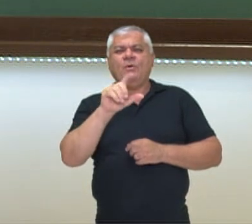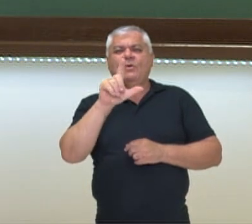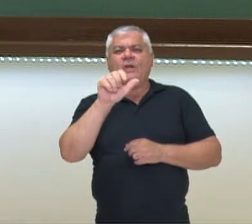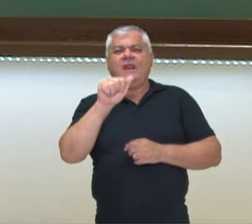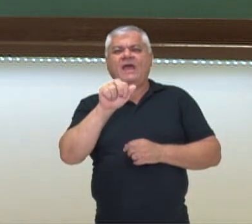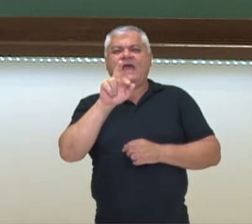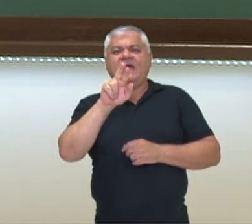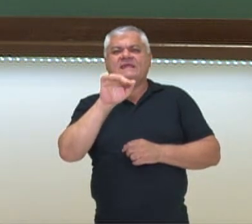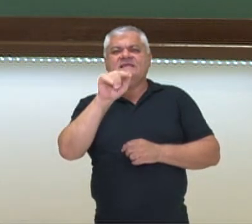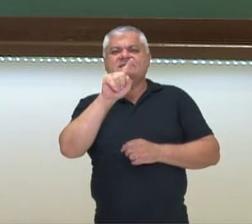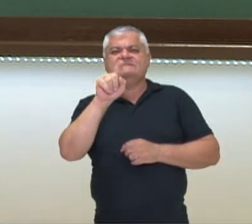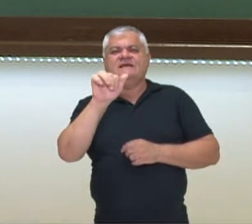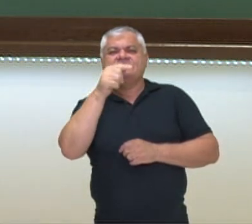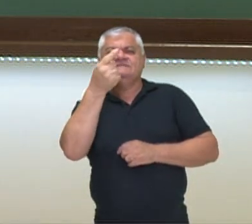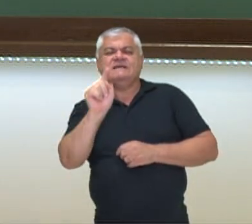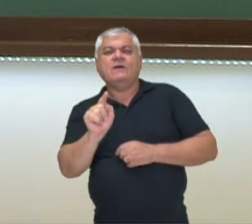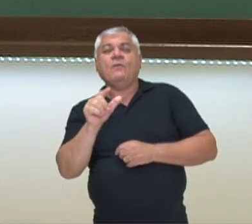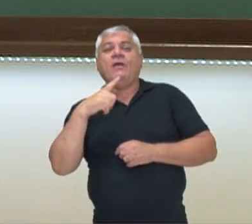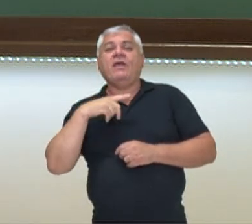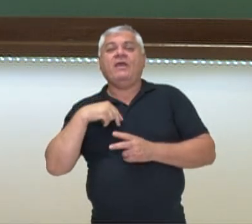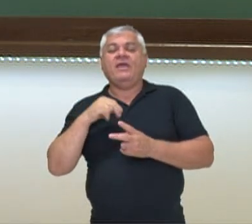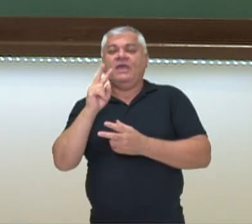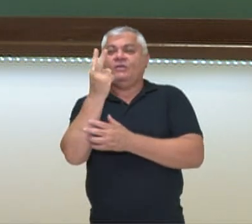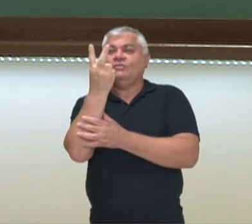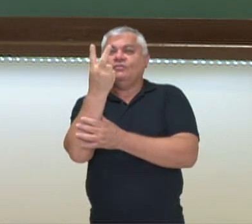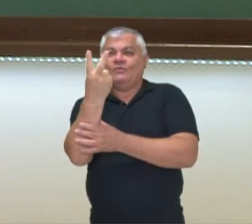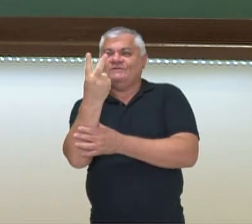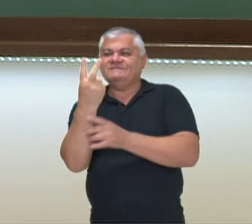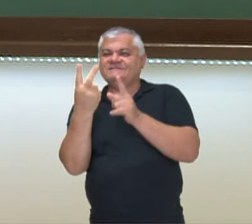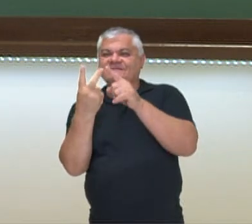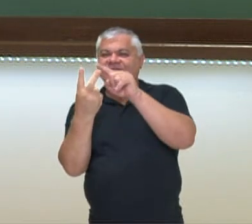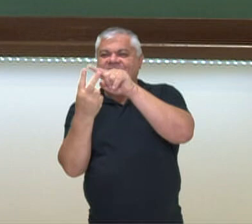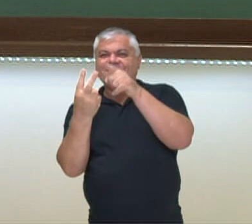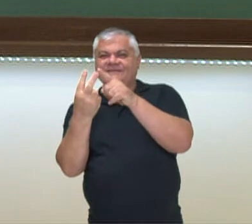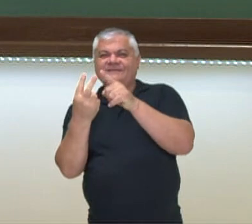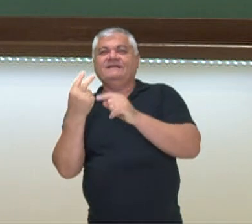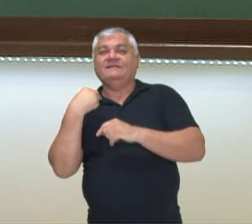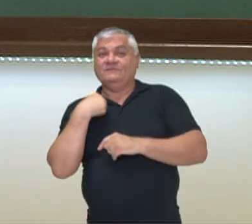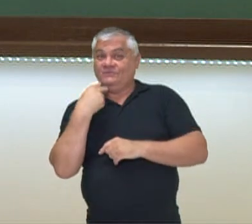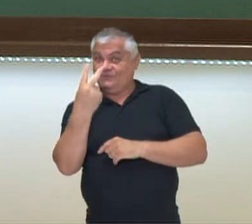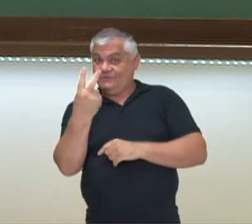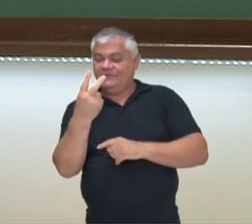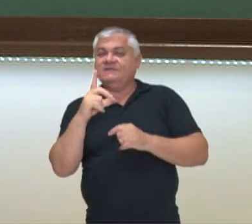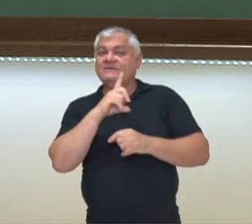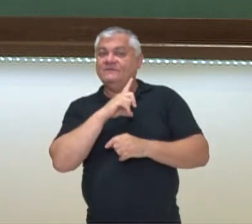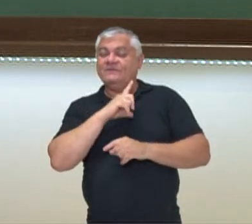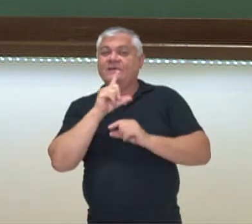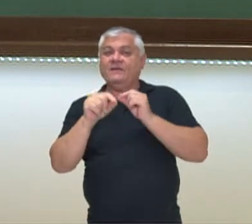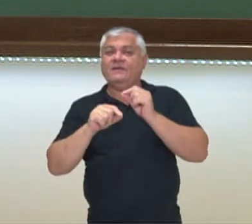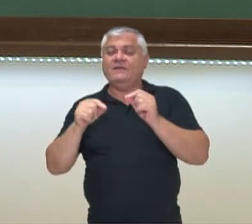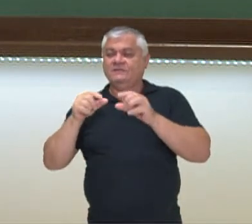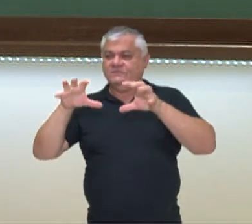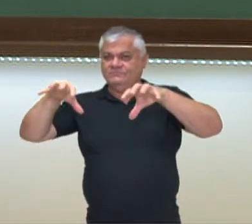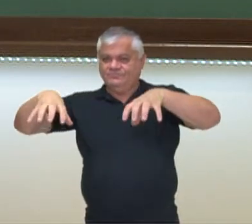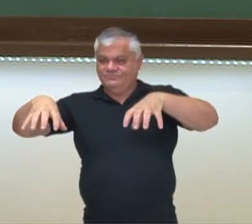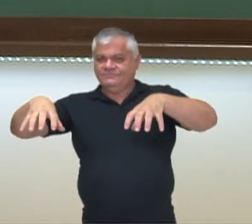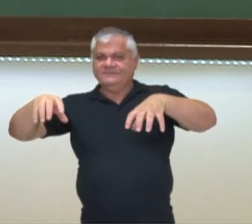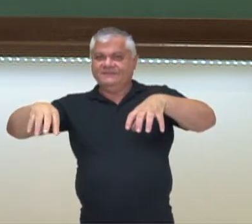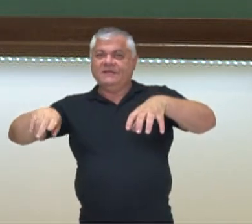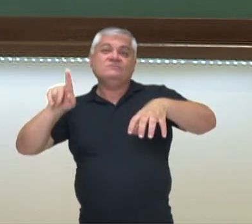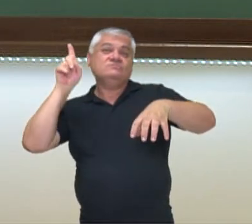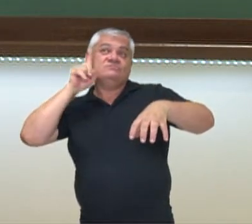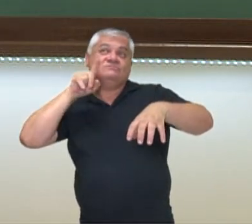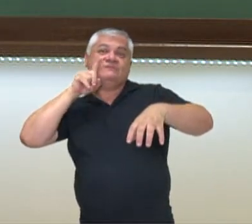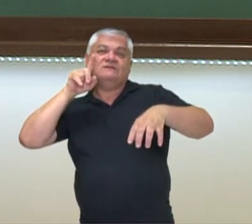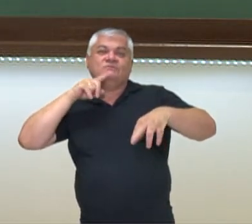Então, bipolarização de uma situação em que você busca bi de dois, polos extremos. Então, eram